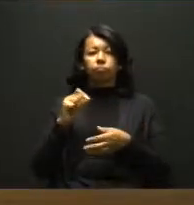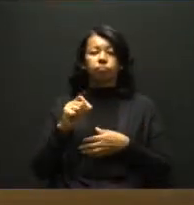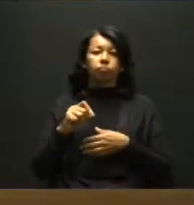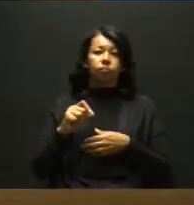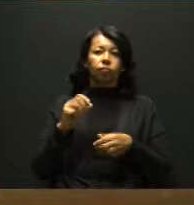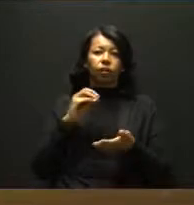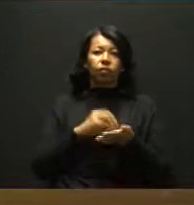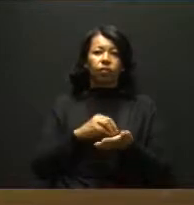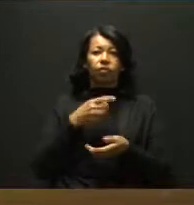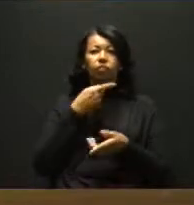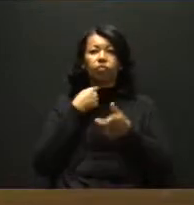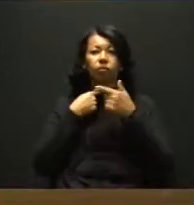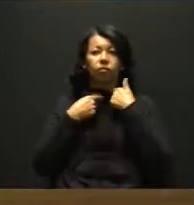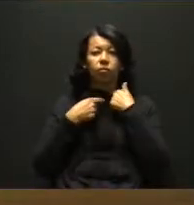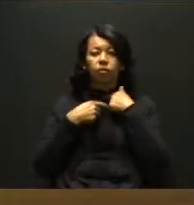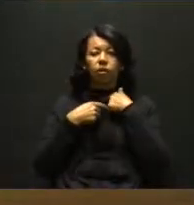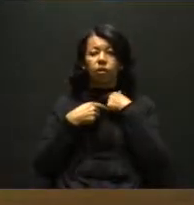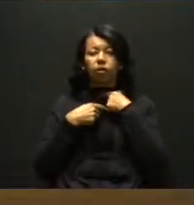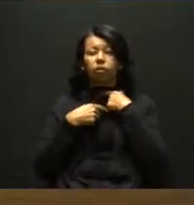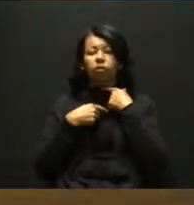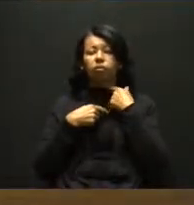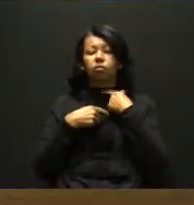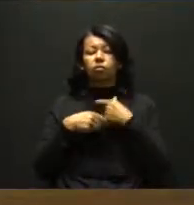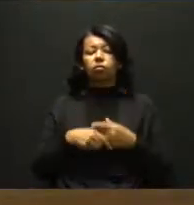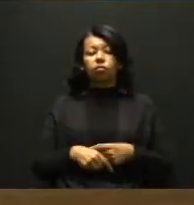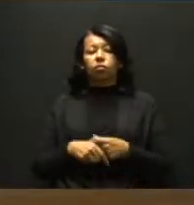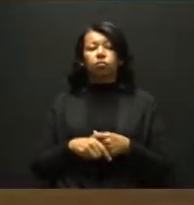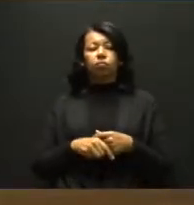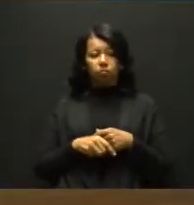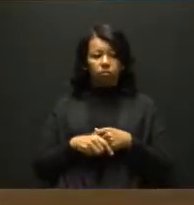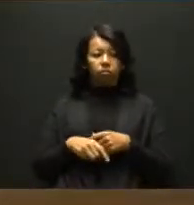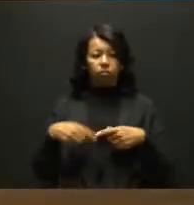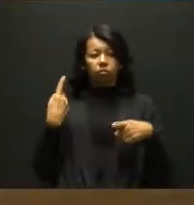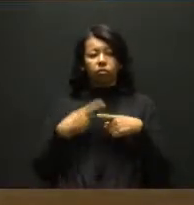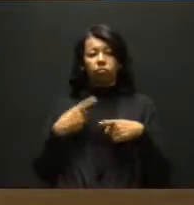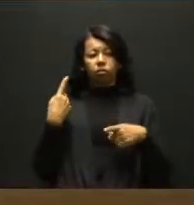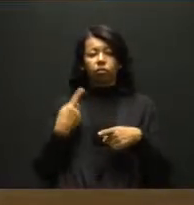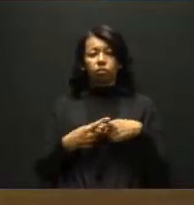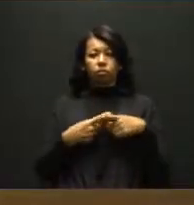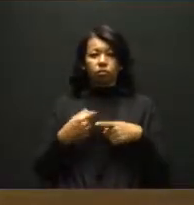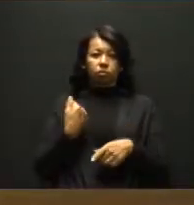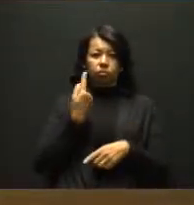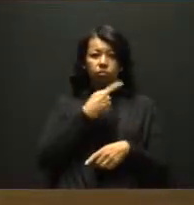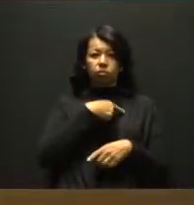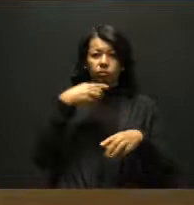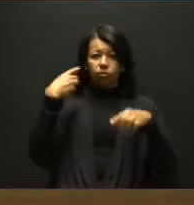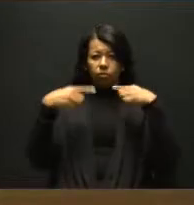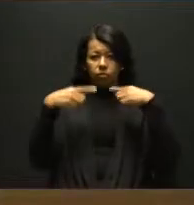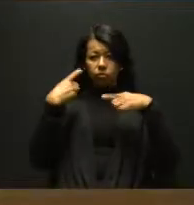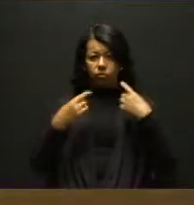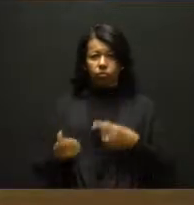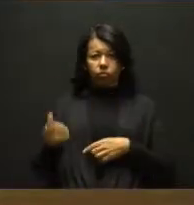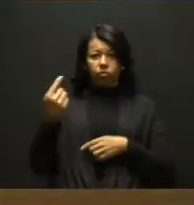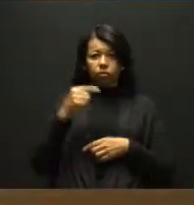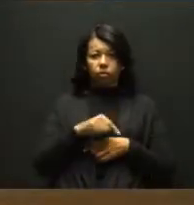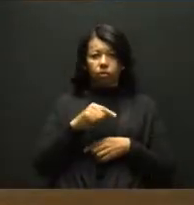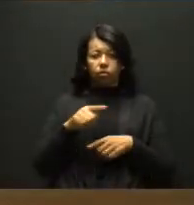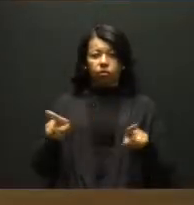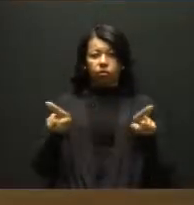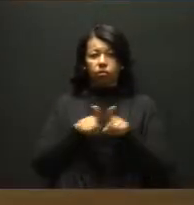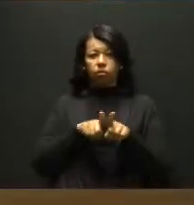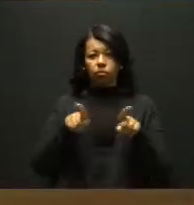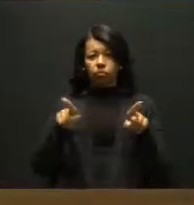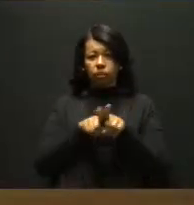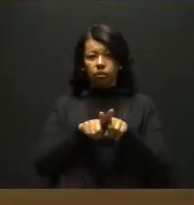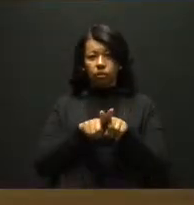boa vontade também de celeridade nessa situação até porque porque a gente está discutindo aqui estamos a mesma